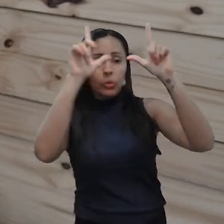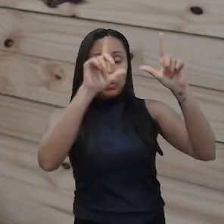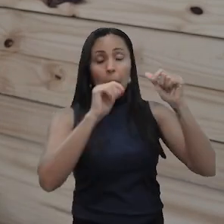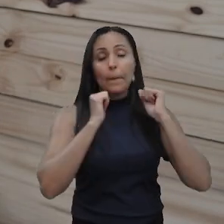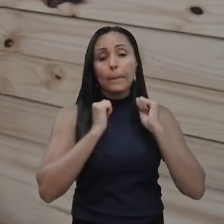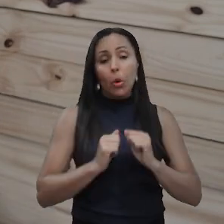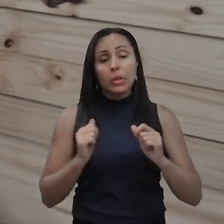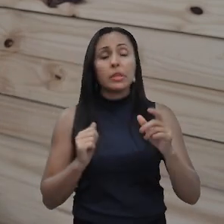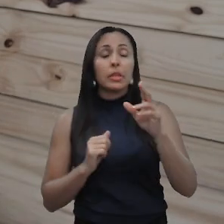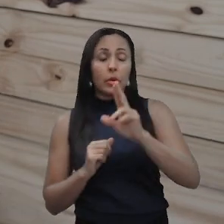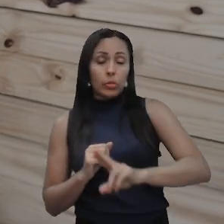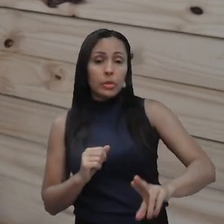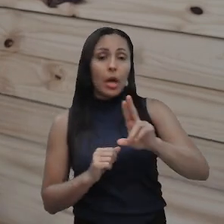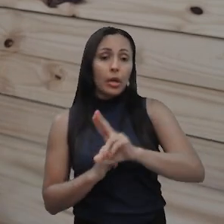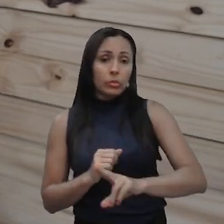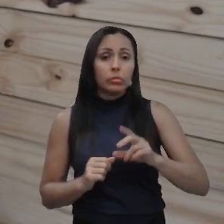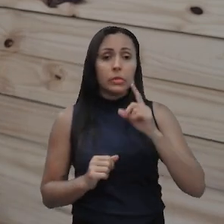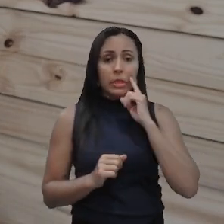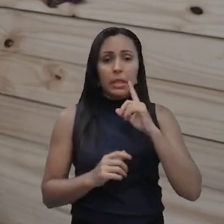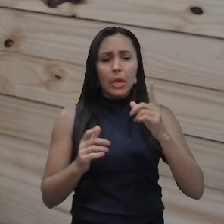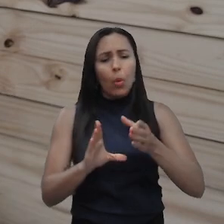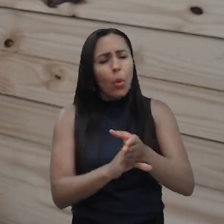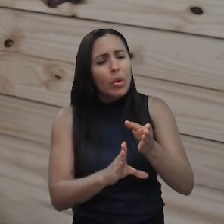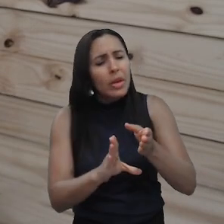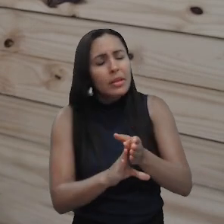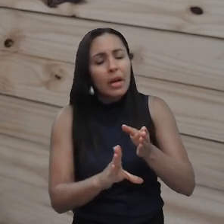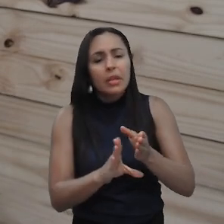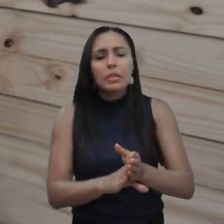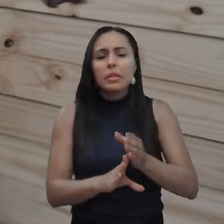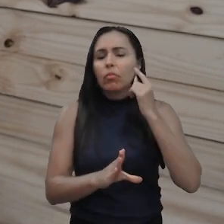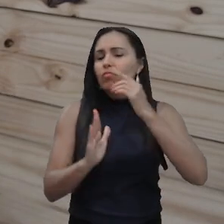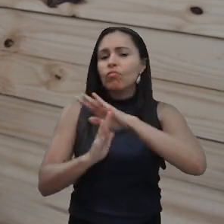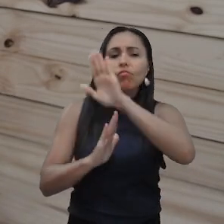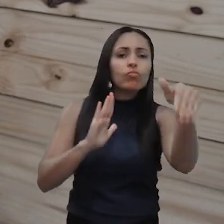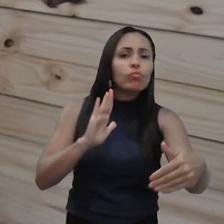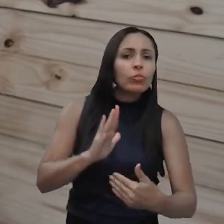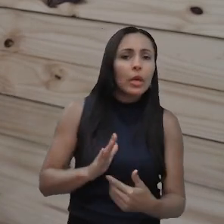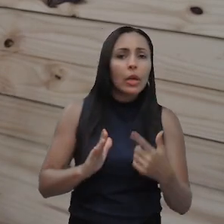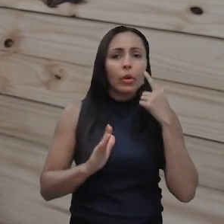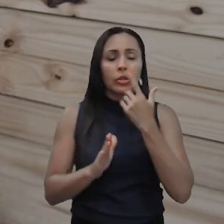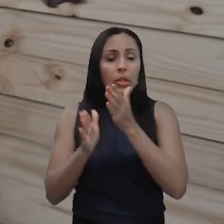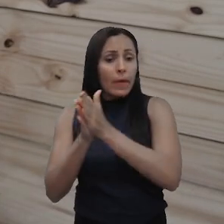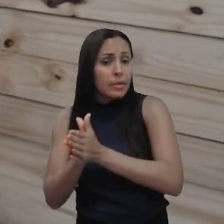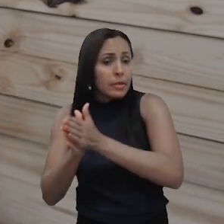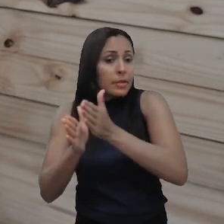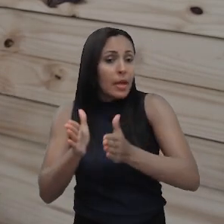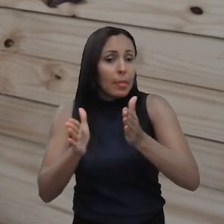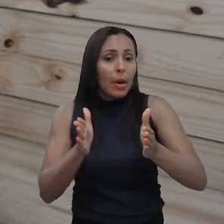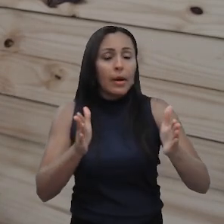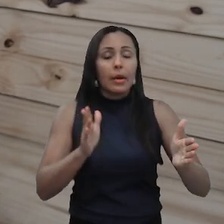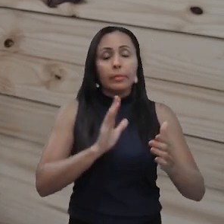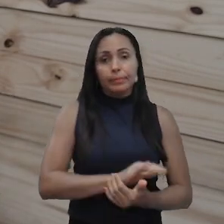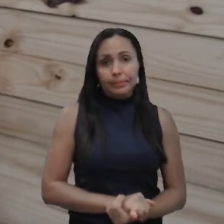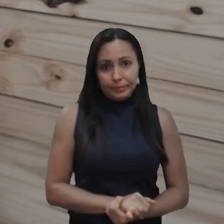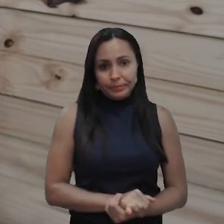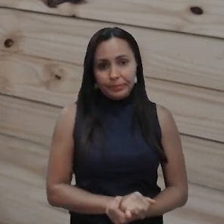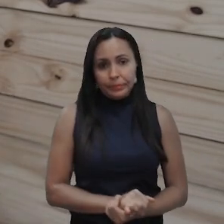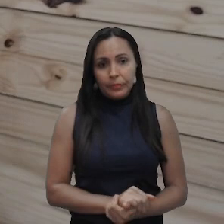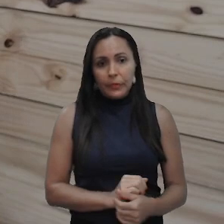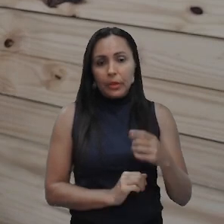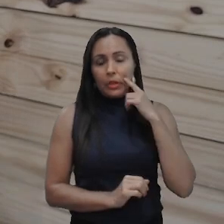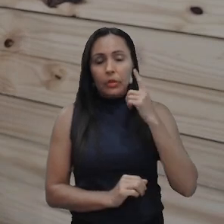ser auxiliada pelo grid, que é uma orientação geral de onde a gente vai separar o negócio. É quase um feng shui do